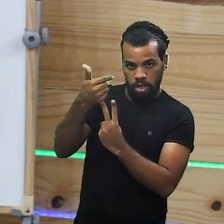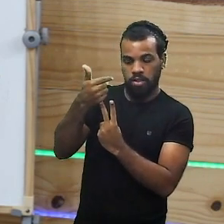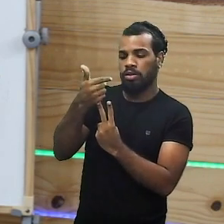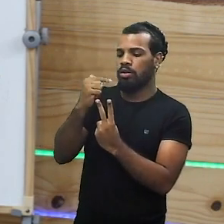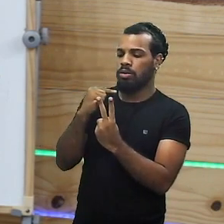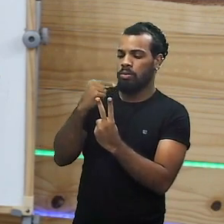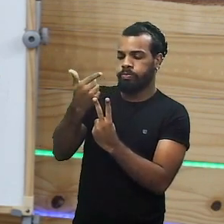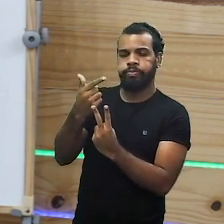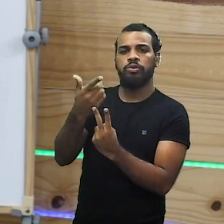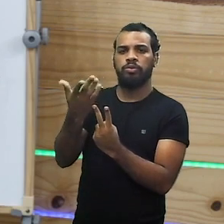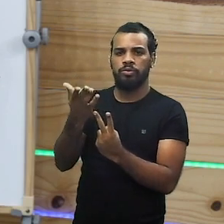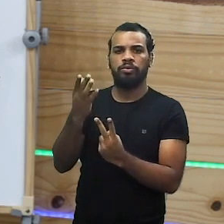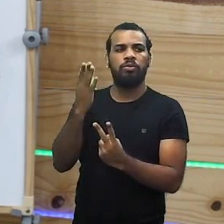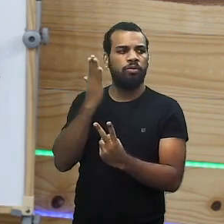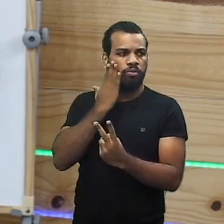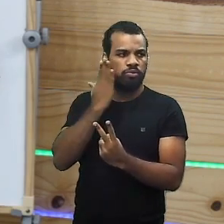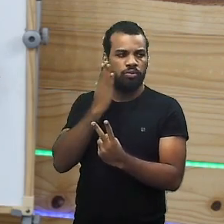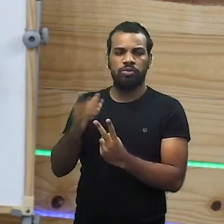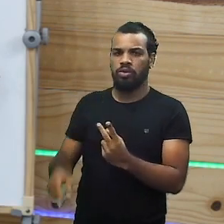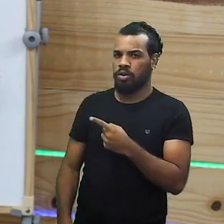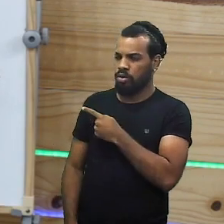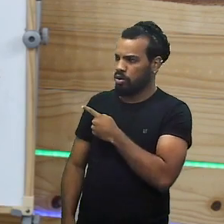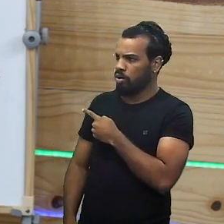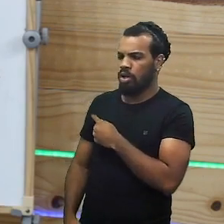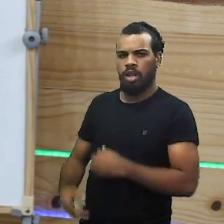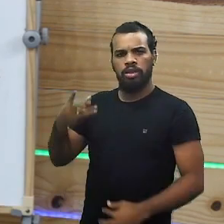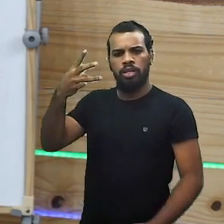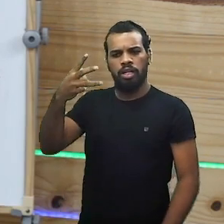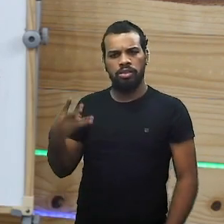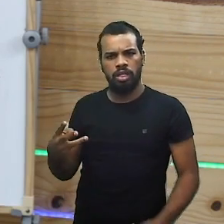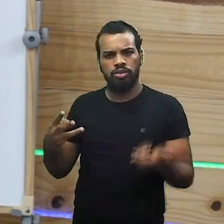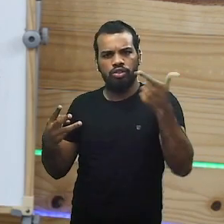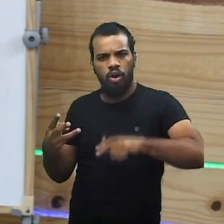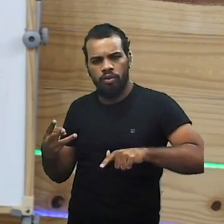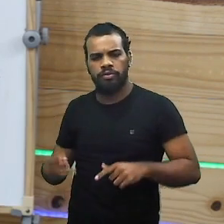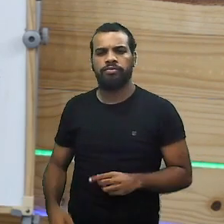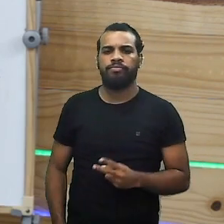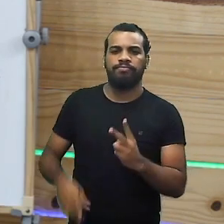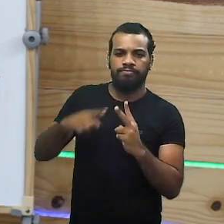que eu tenho mais outro par numérico aqui, ó, que é o 3.